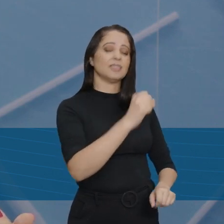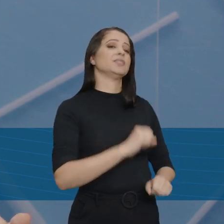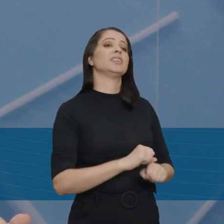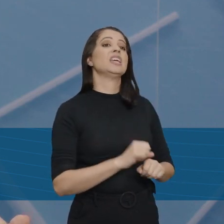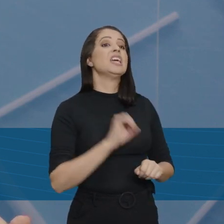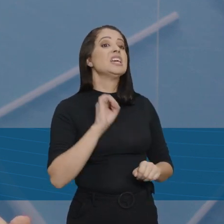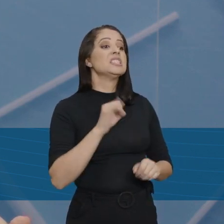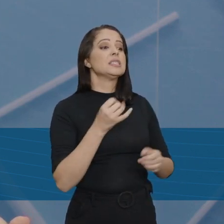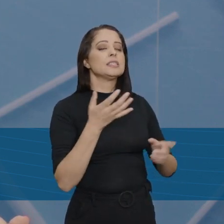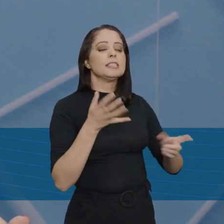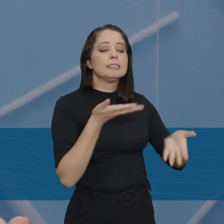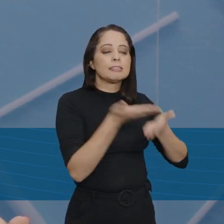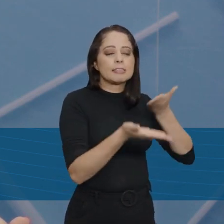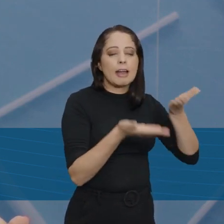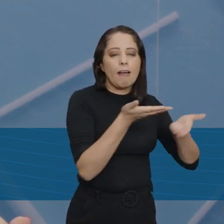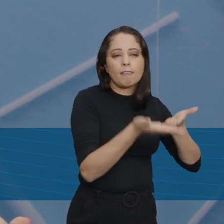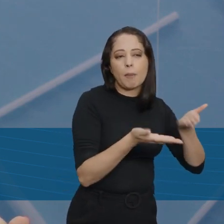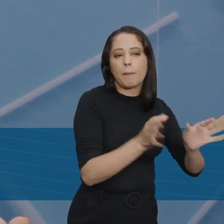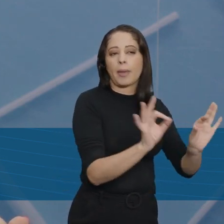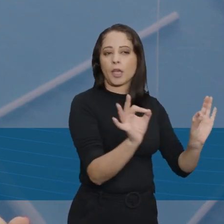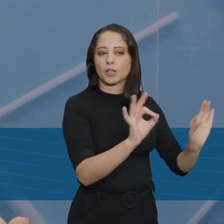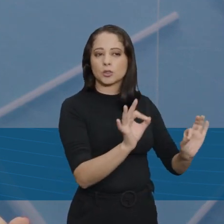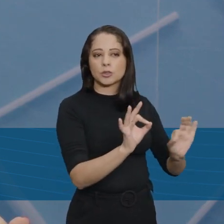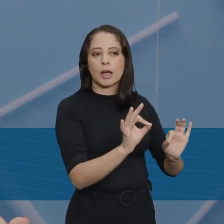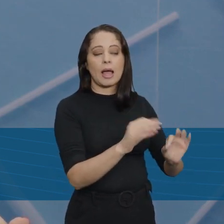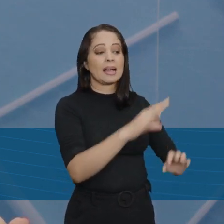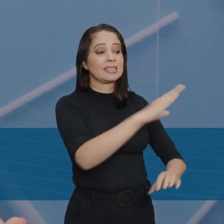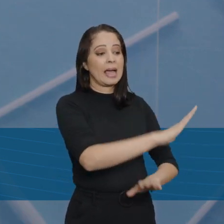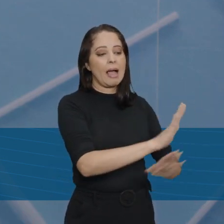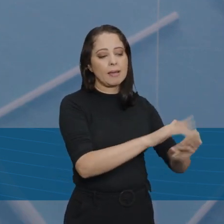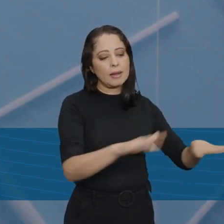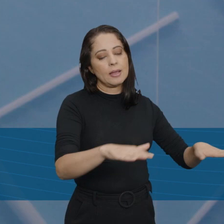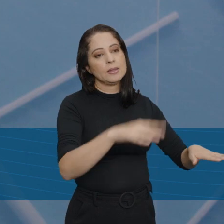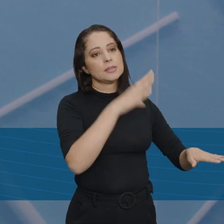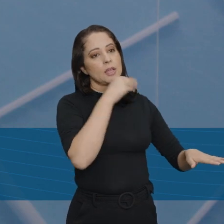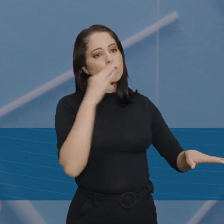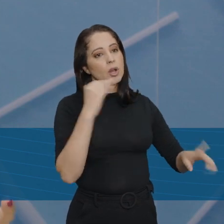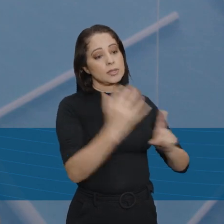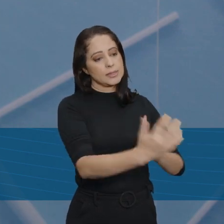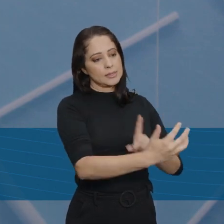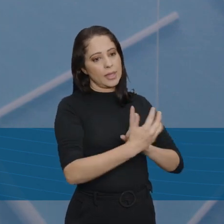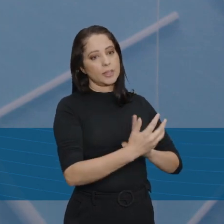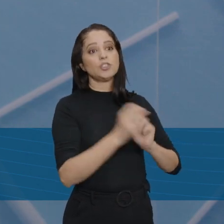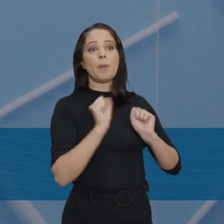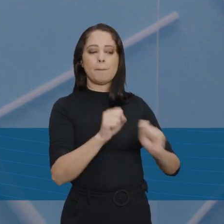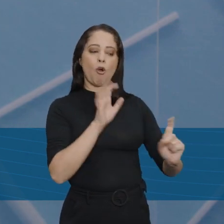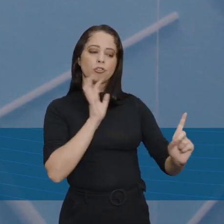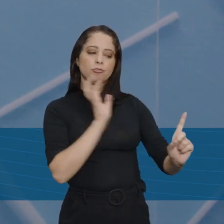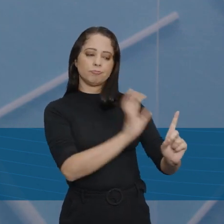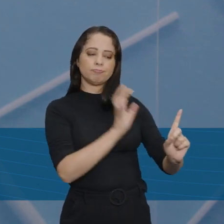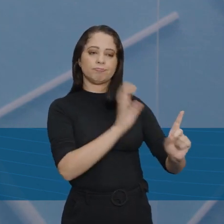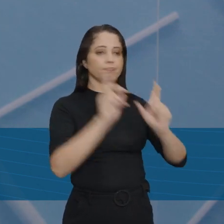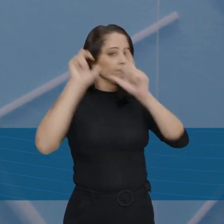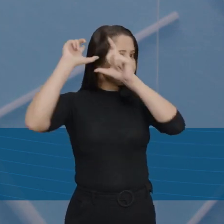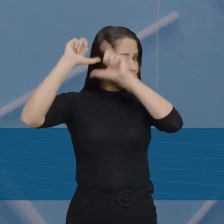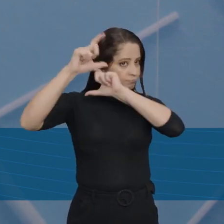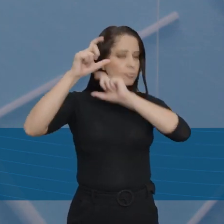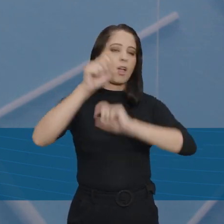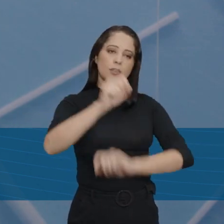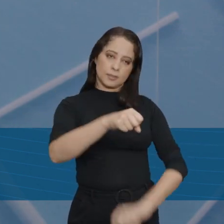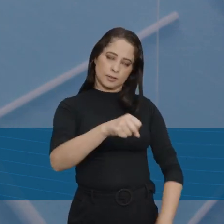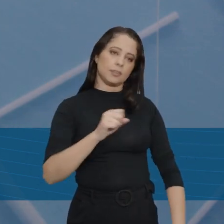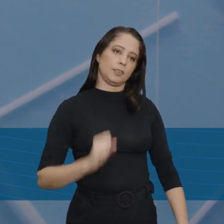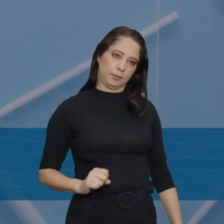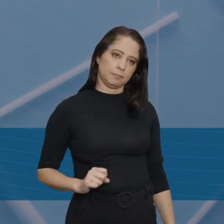cuidado, se não for acolhido, né? Se a criança ou adolescente não for acolhido, pode contribuir para um transtorno